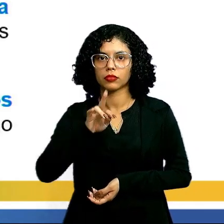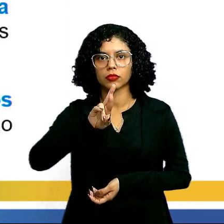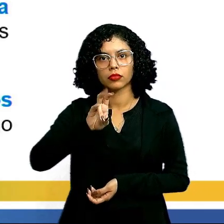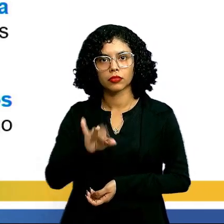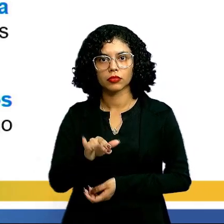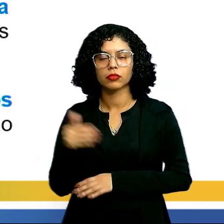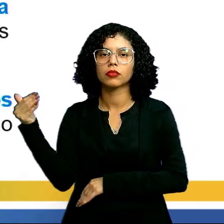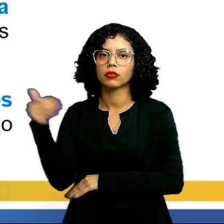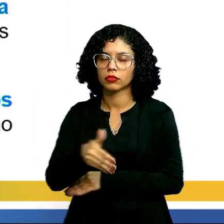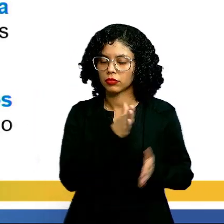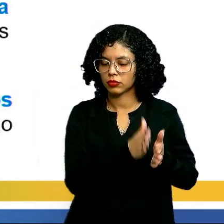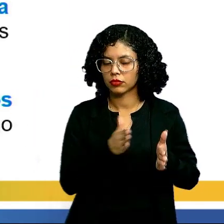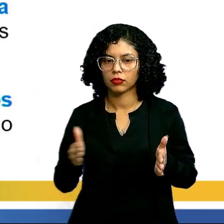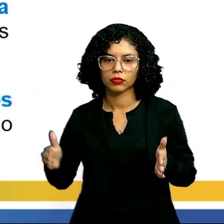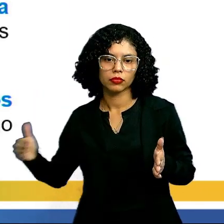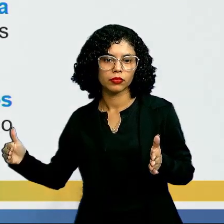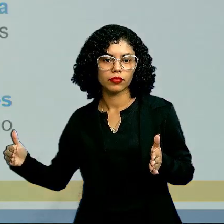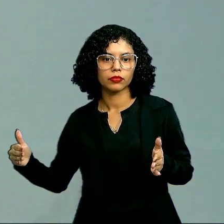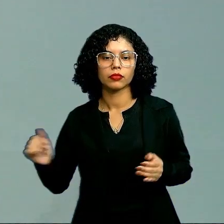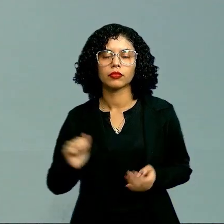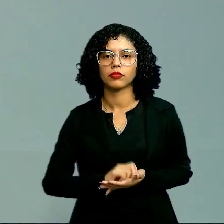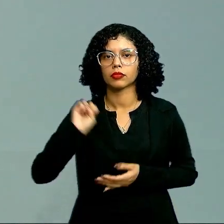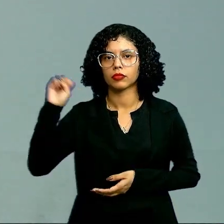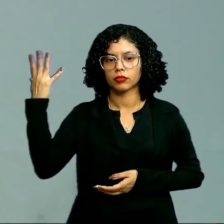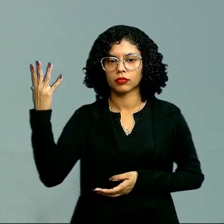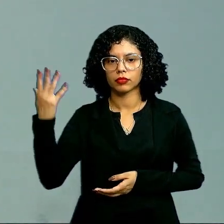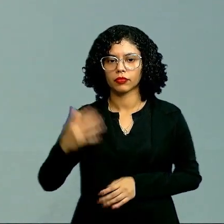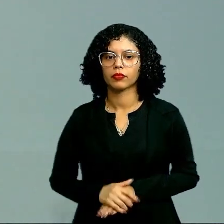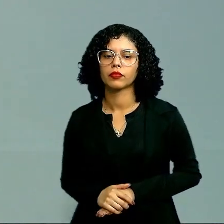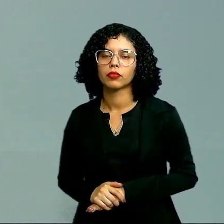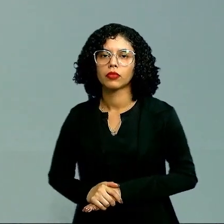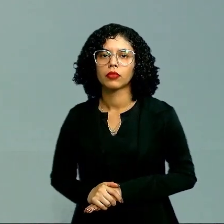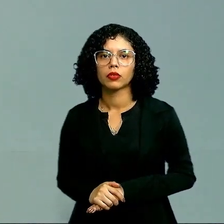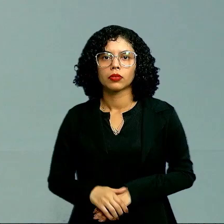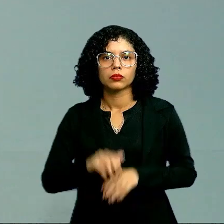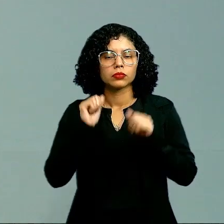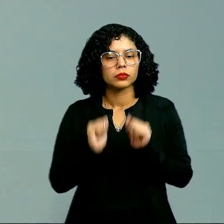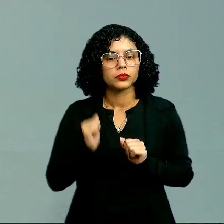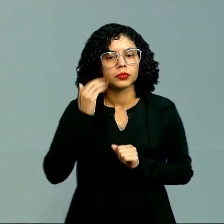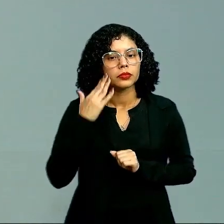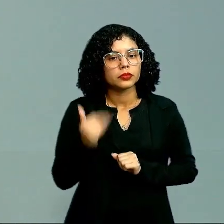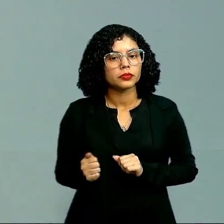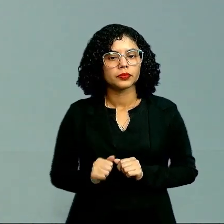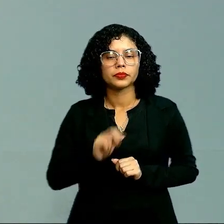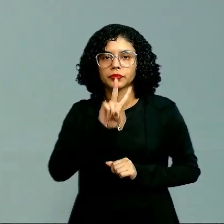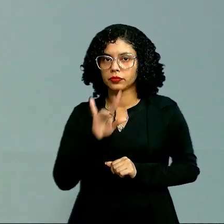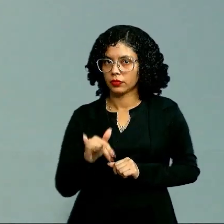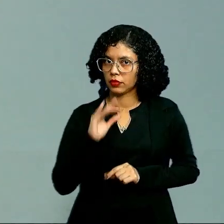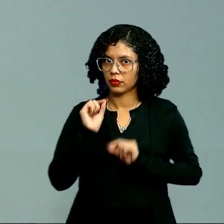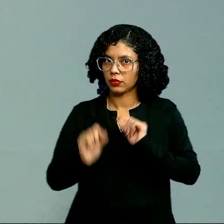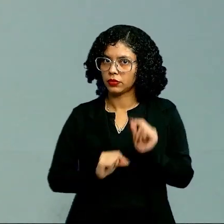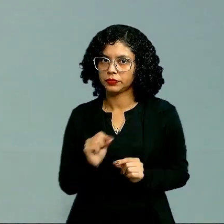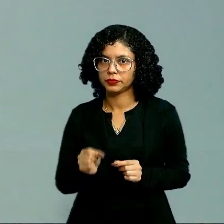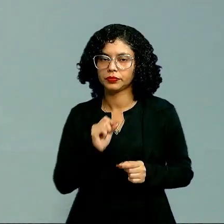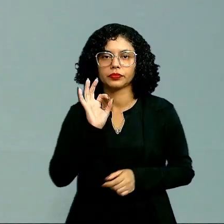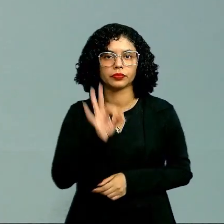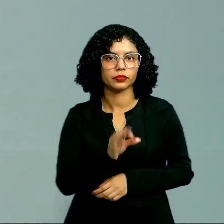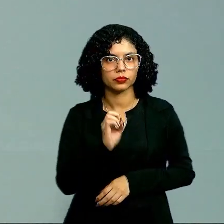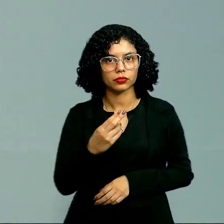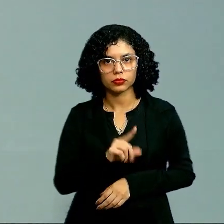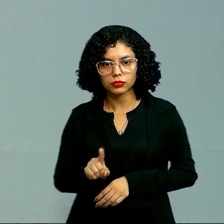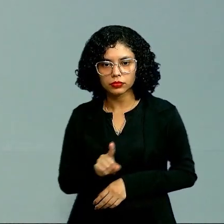a frequência, tá, dos eventos. Então a gente pode saber se vai dar certo ou